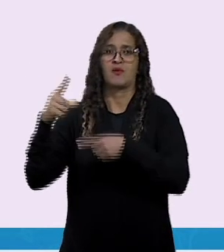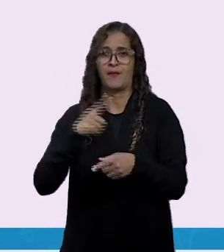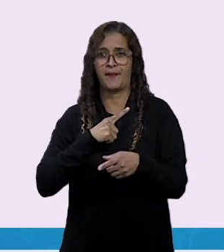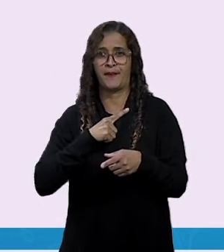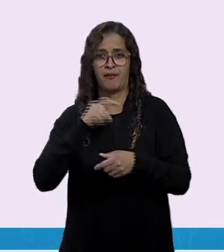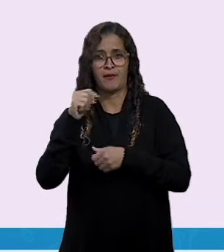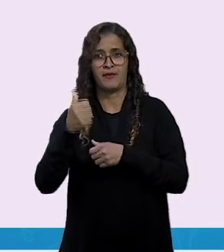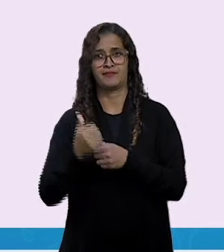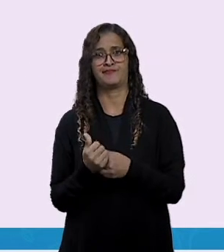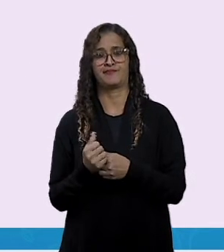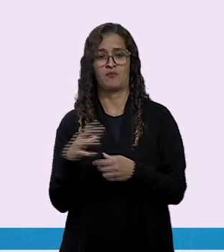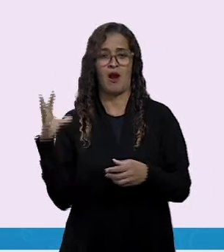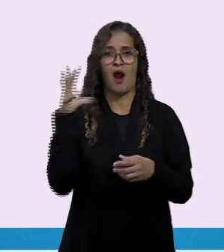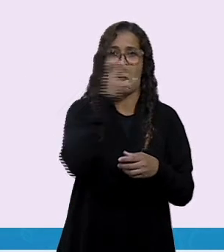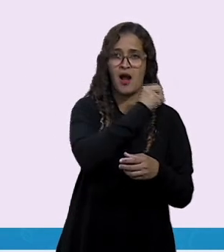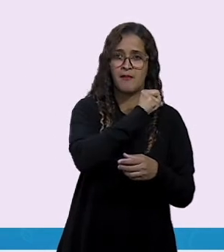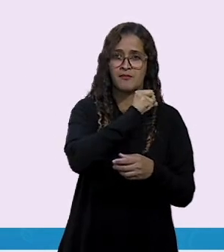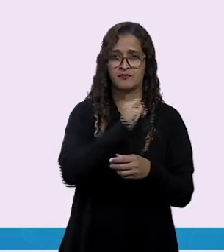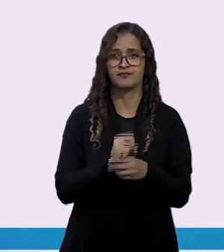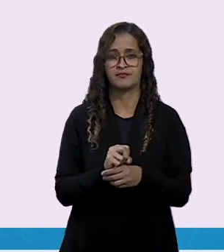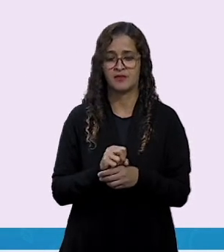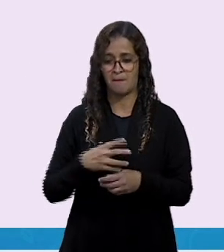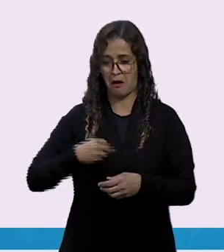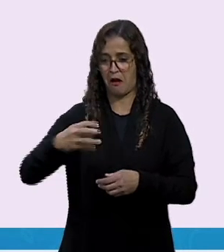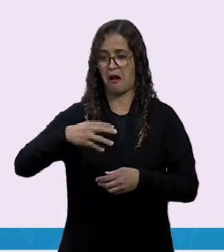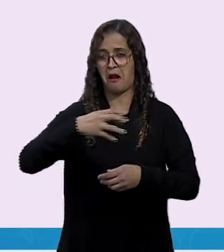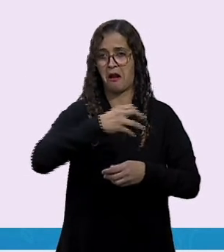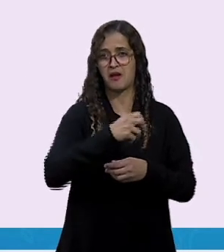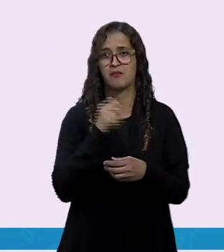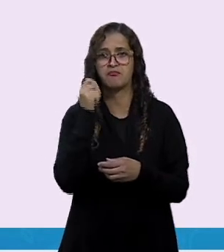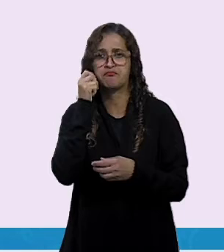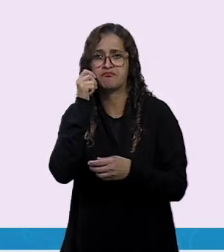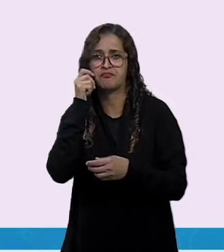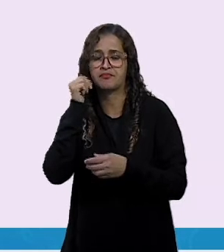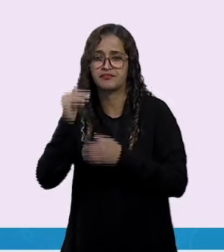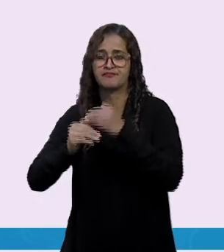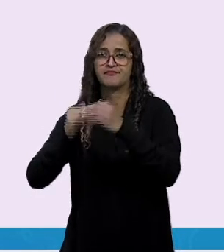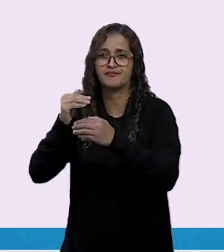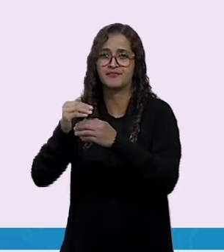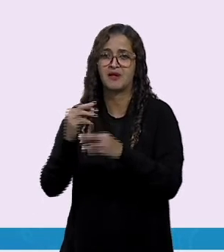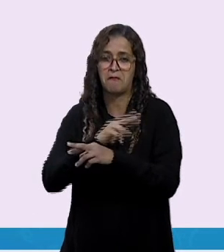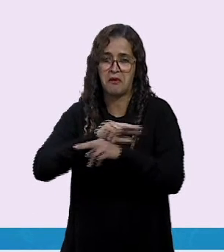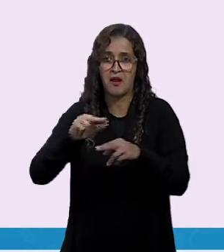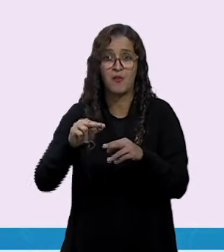neném, engravida de novo, ganha de novo e aquele monte de filhote, aquele monte de ratinho. Por isso que a